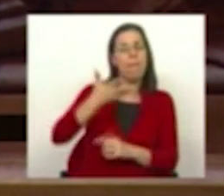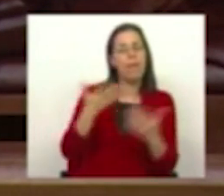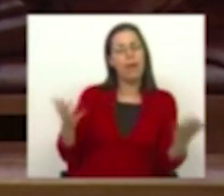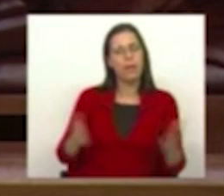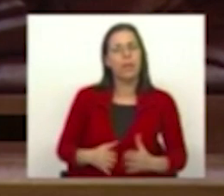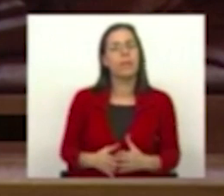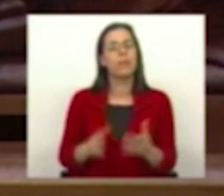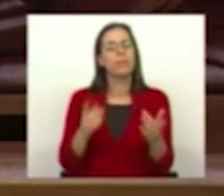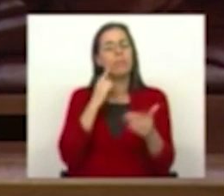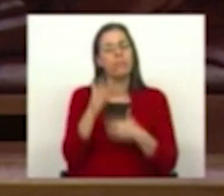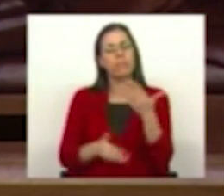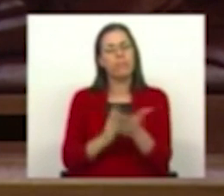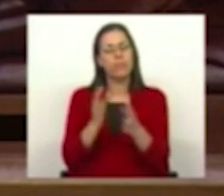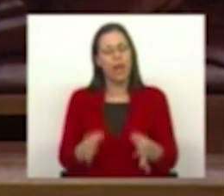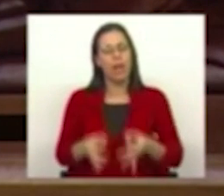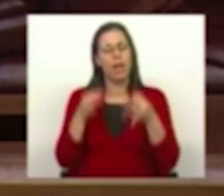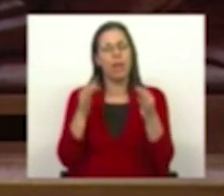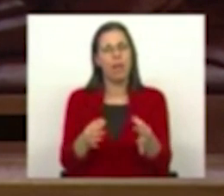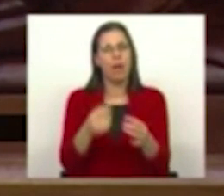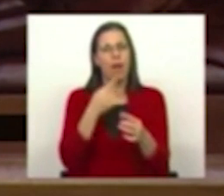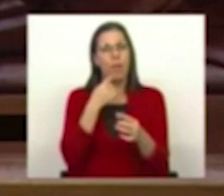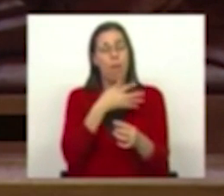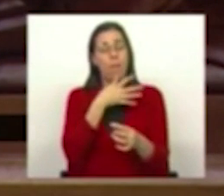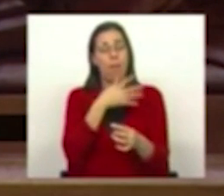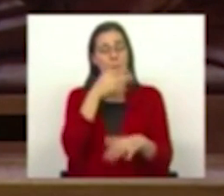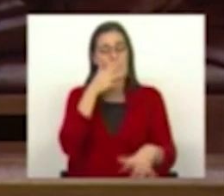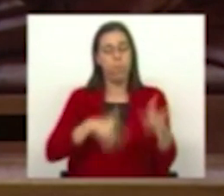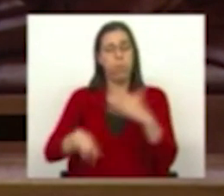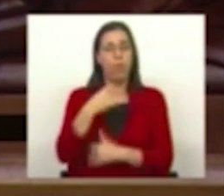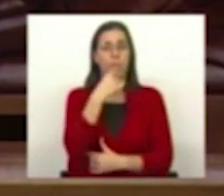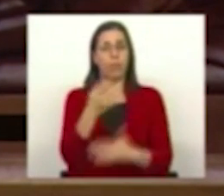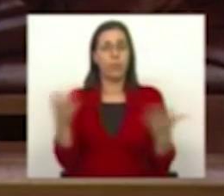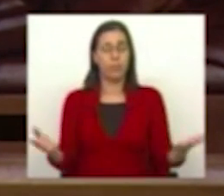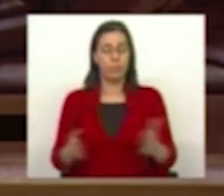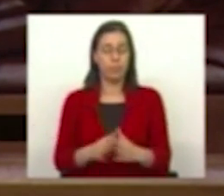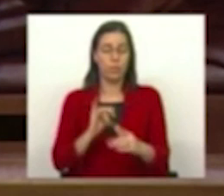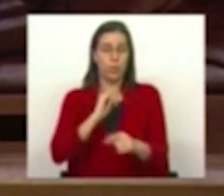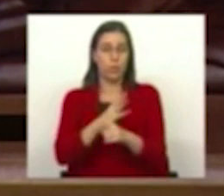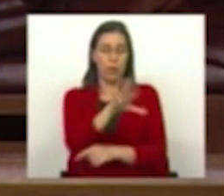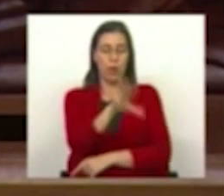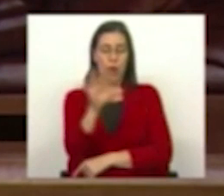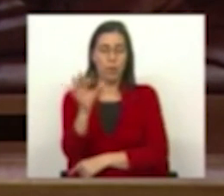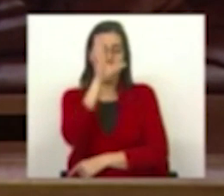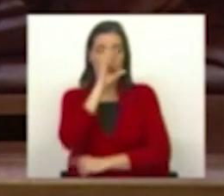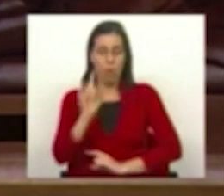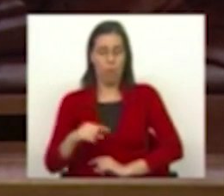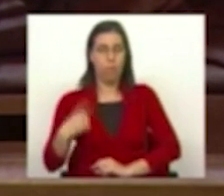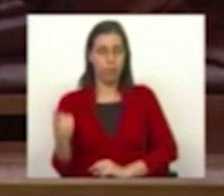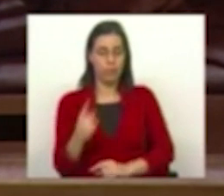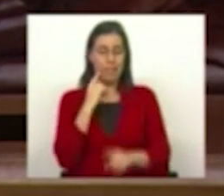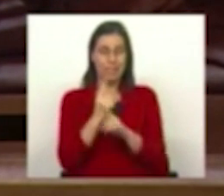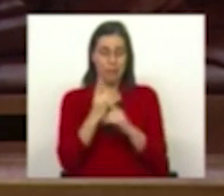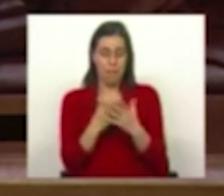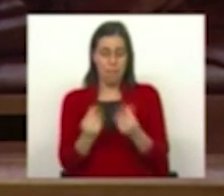que não se continue a adiar aquilo que há muito é reclamado pelo povo português. Fossem outras as opções do governo e os